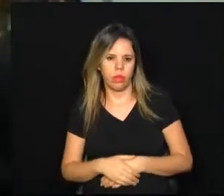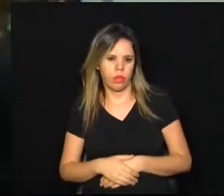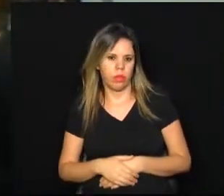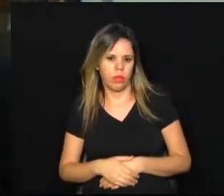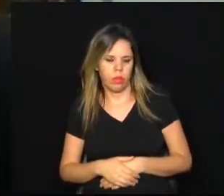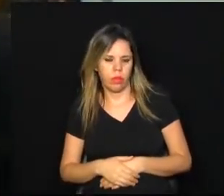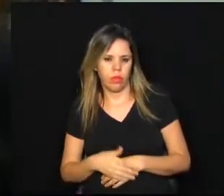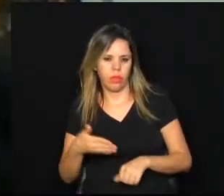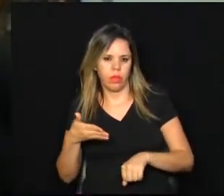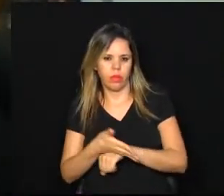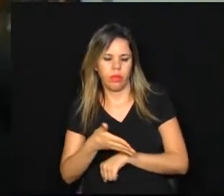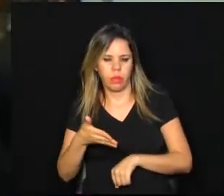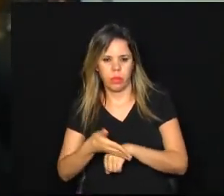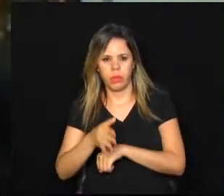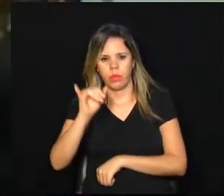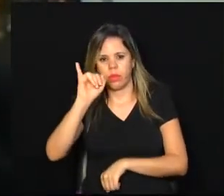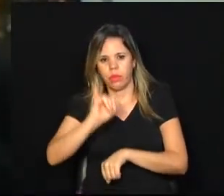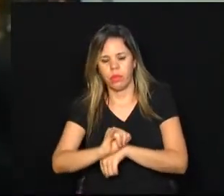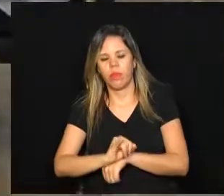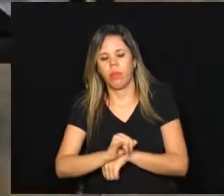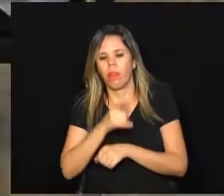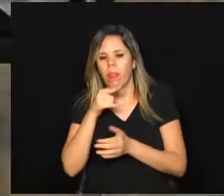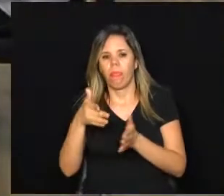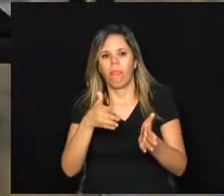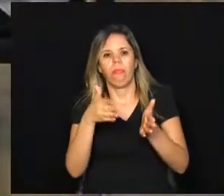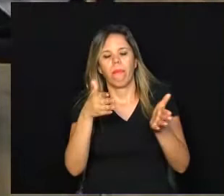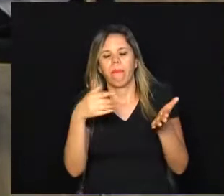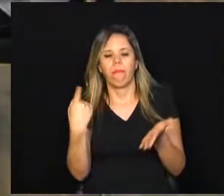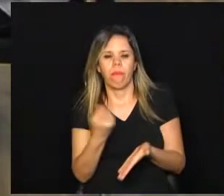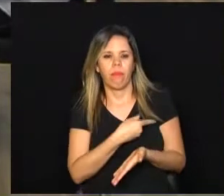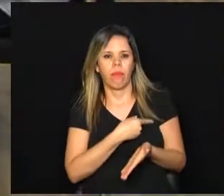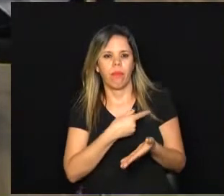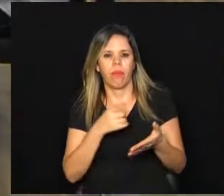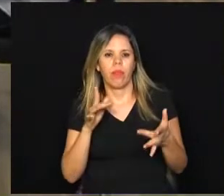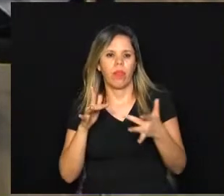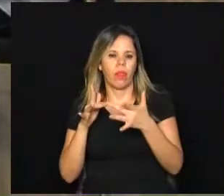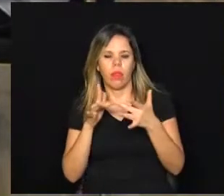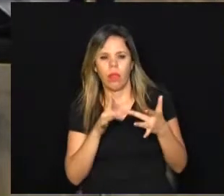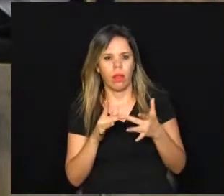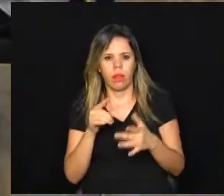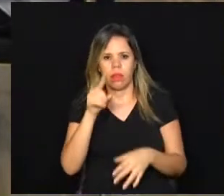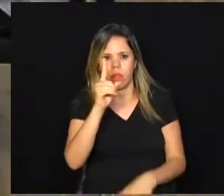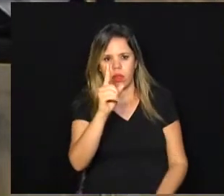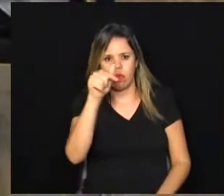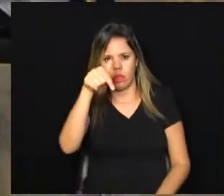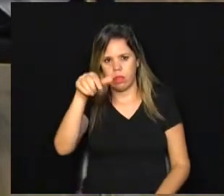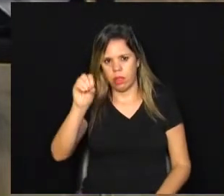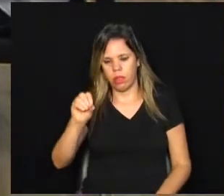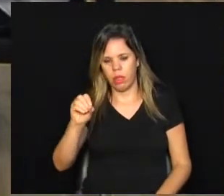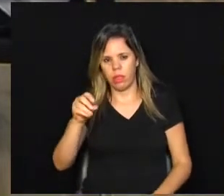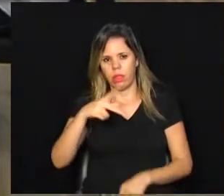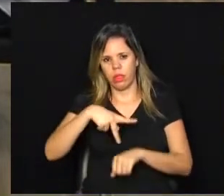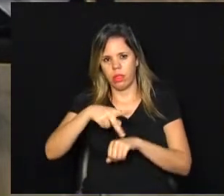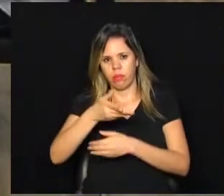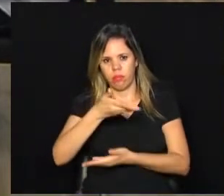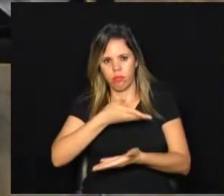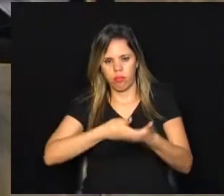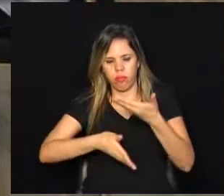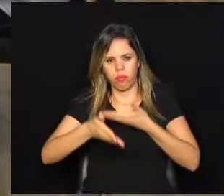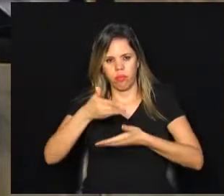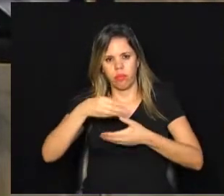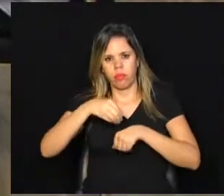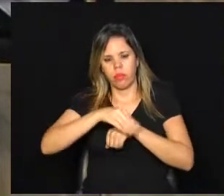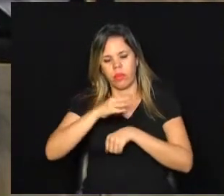fazemos parte da rede internacional do organismo de bacias. Sim. Nós temos relacionamento com 170 países. Levamos a nossa experiência